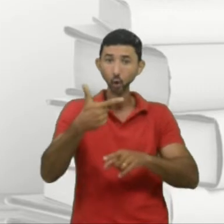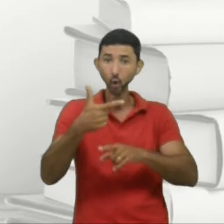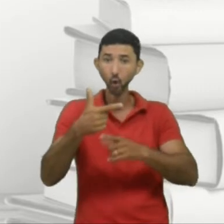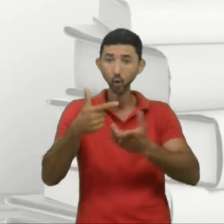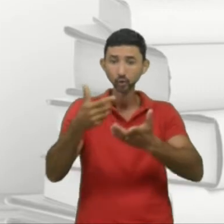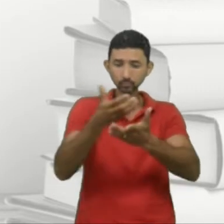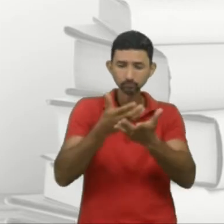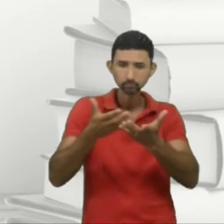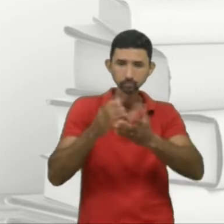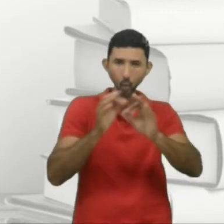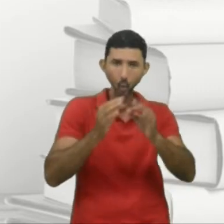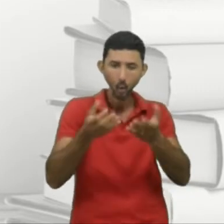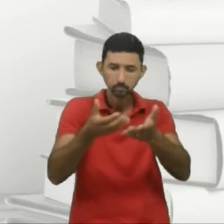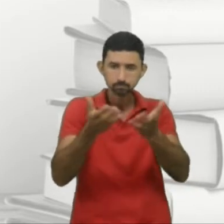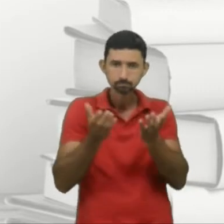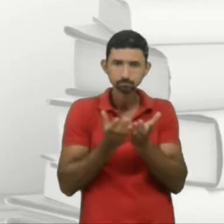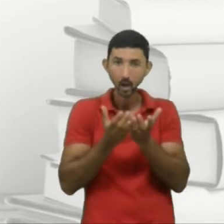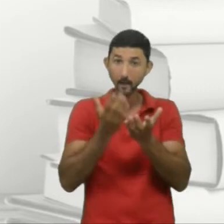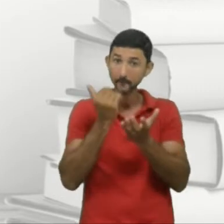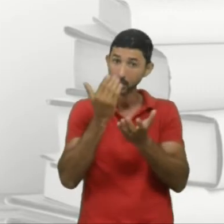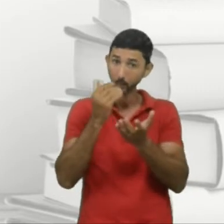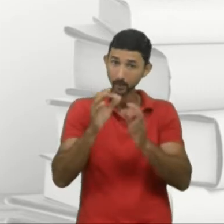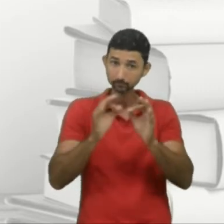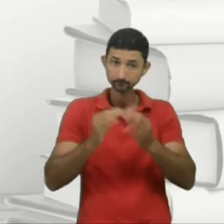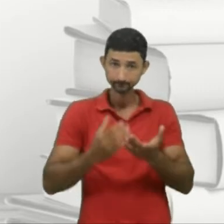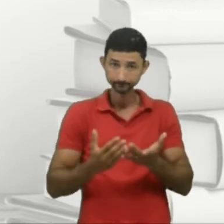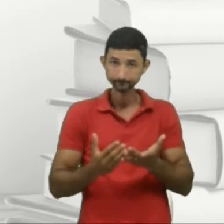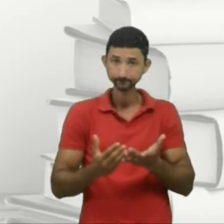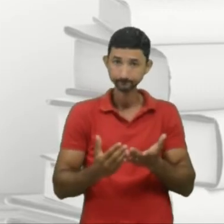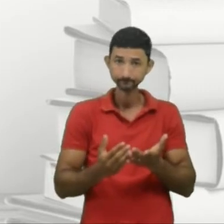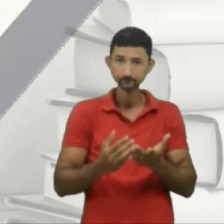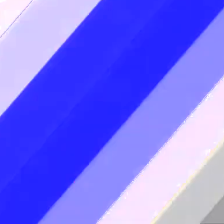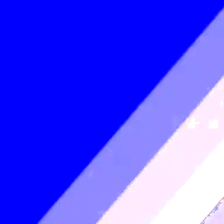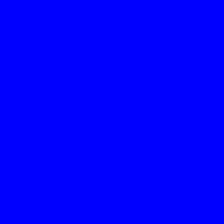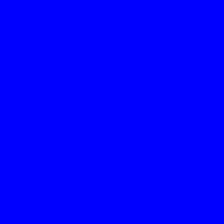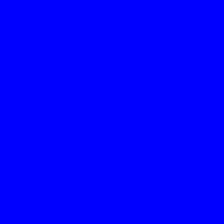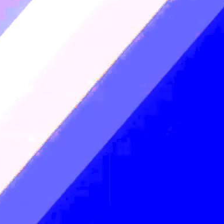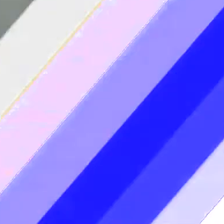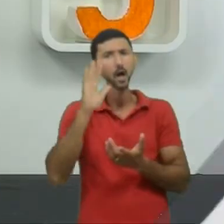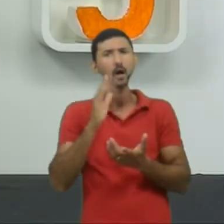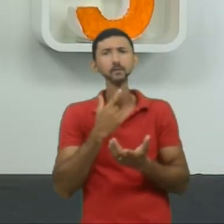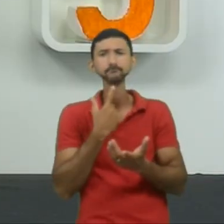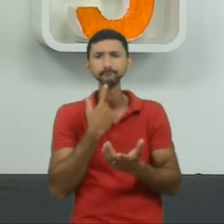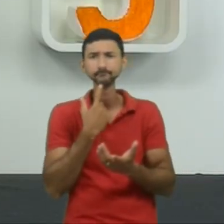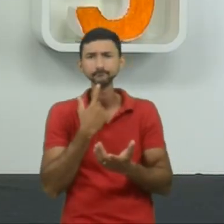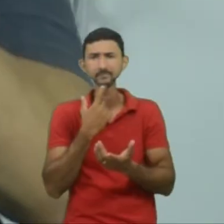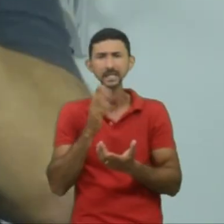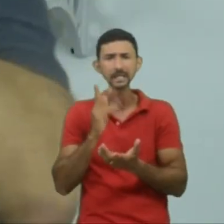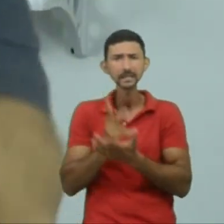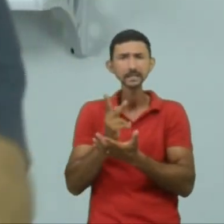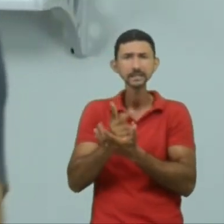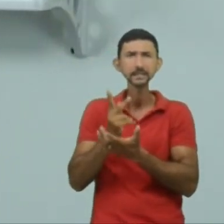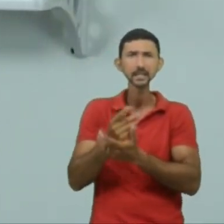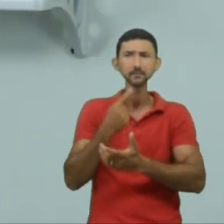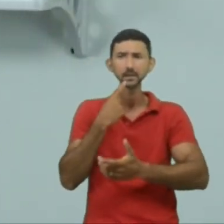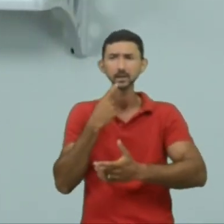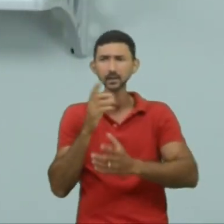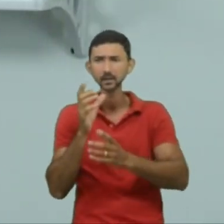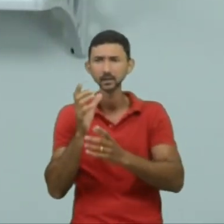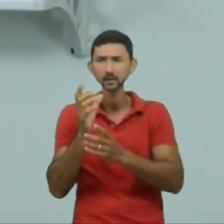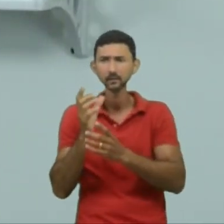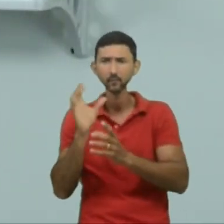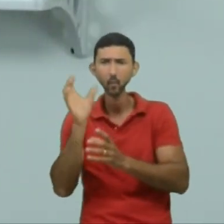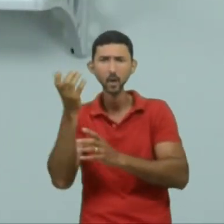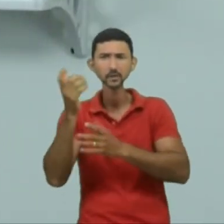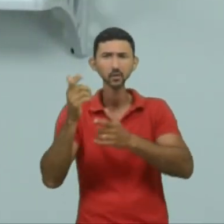diferentes de formar um prato. Então, você já deve estar pensando, poxa, então sempre eu vou resolver